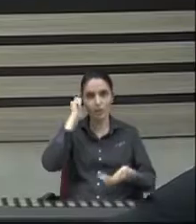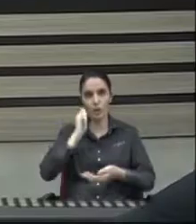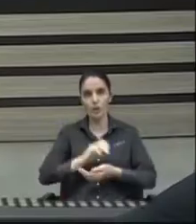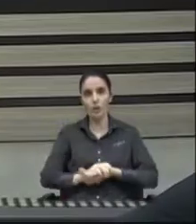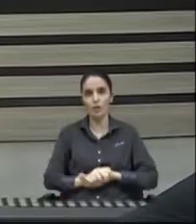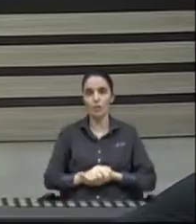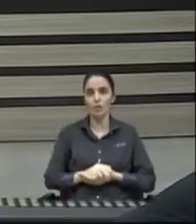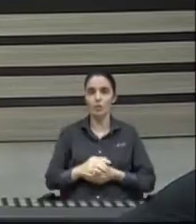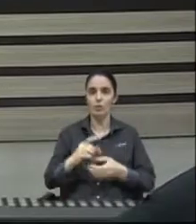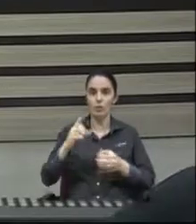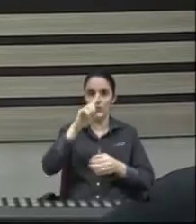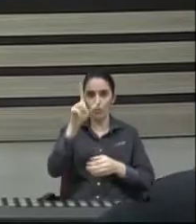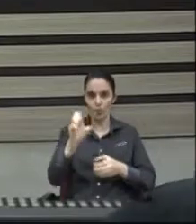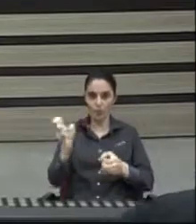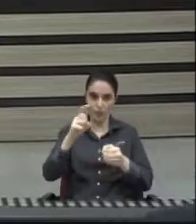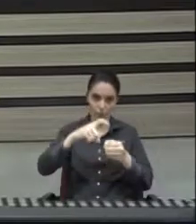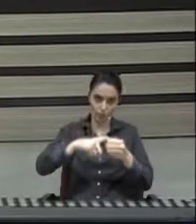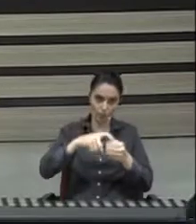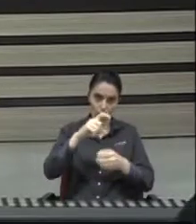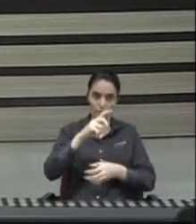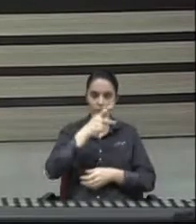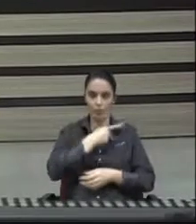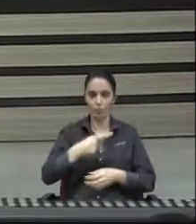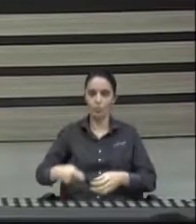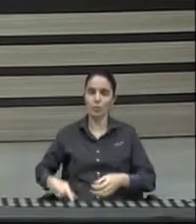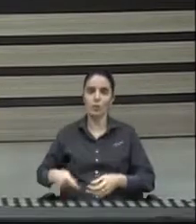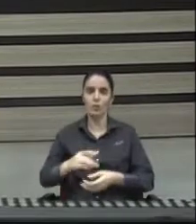suspensa a sessão por um minuto